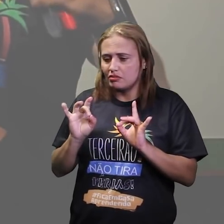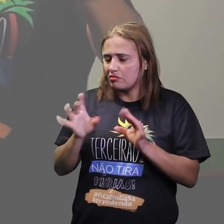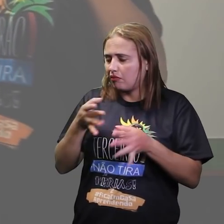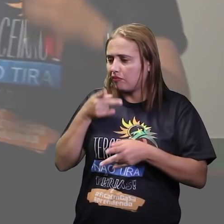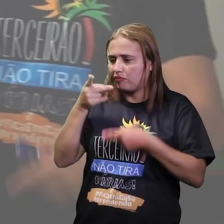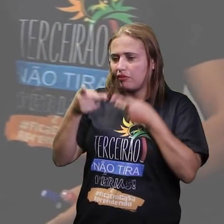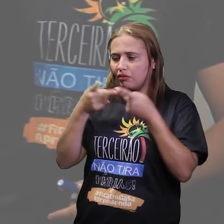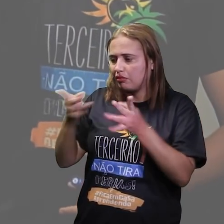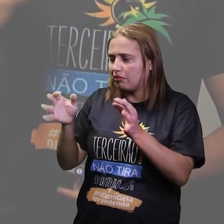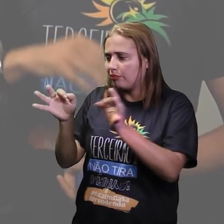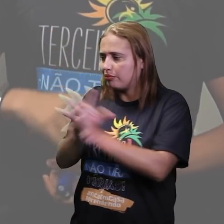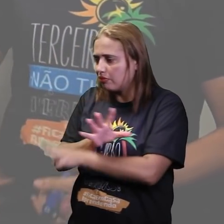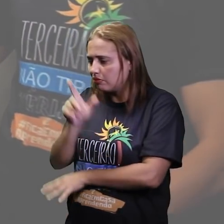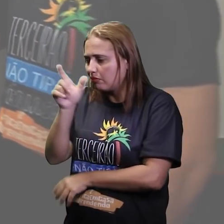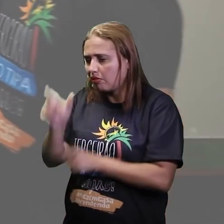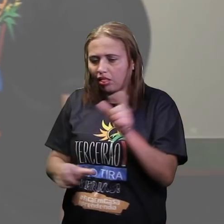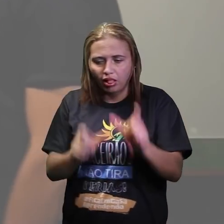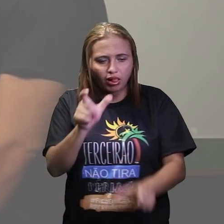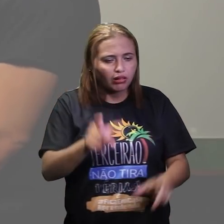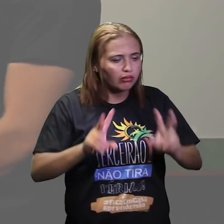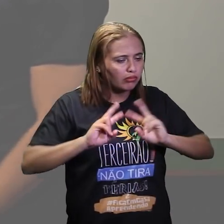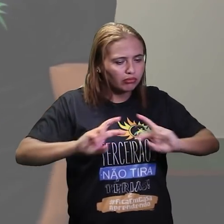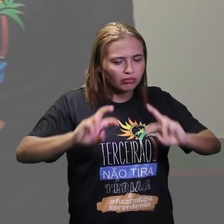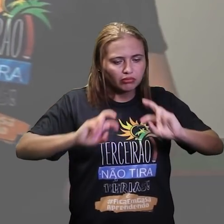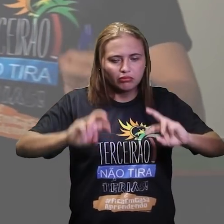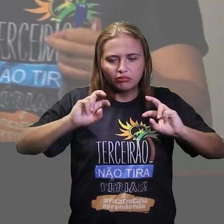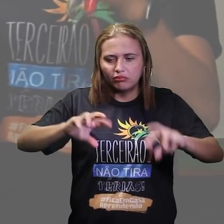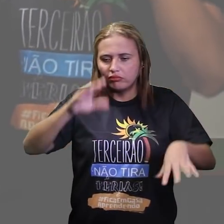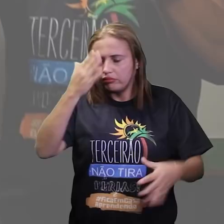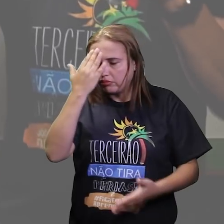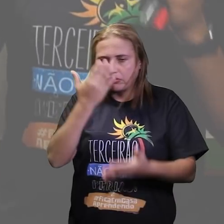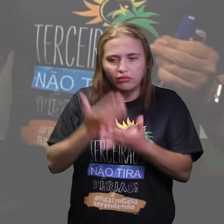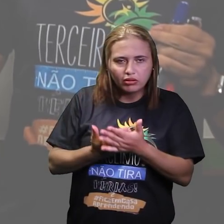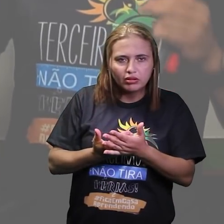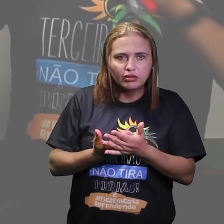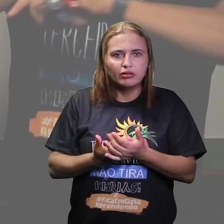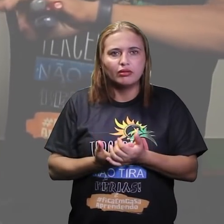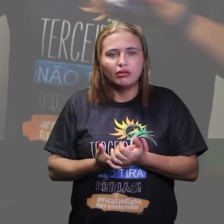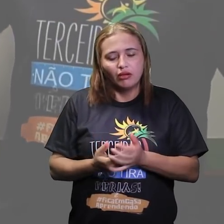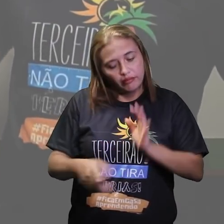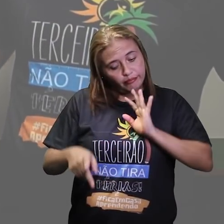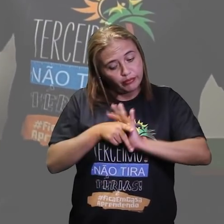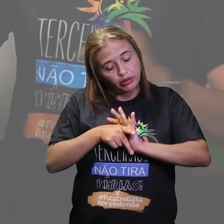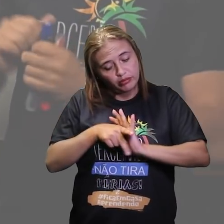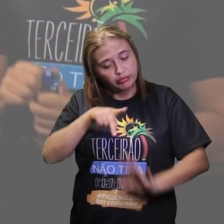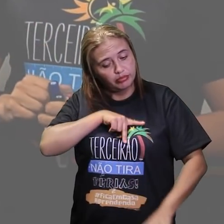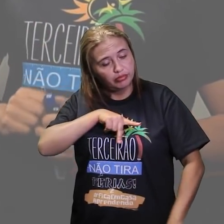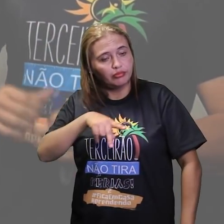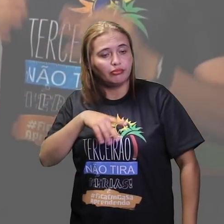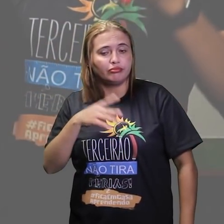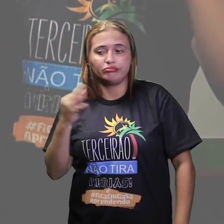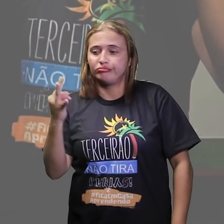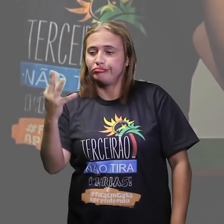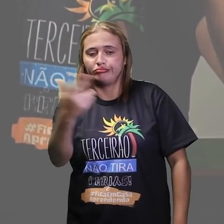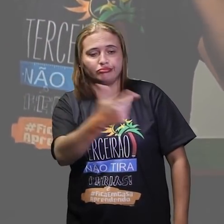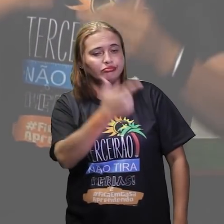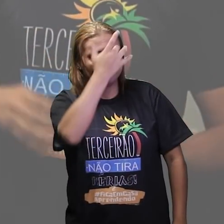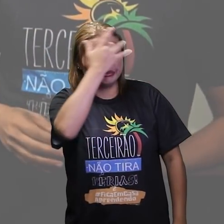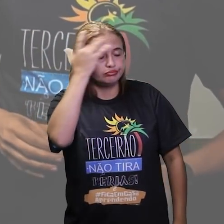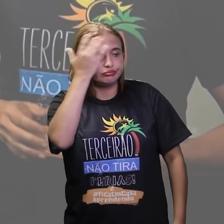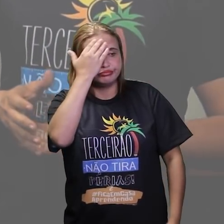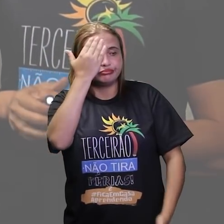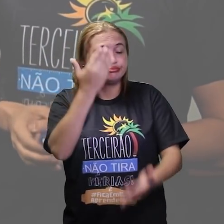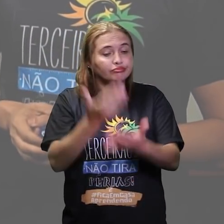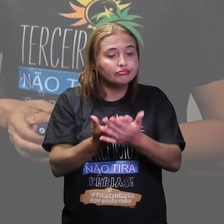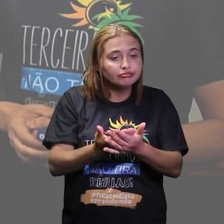atenção, aprende a ler, aprende filosofia comigo, isso aqui é decoreba. Ele disse que era dele, todo mundo acreditou, este foi o grande